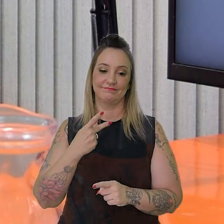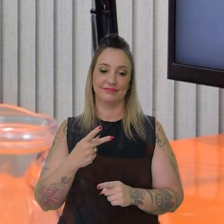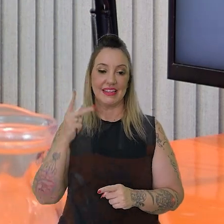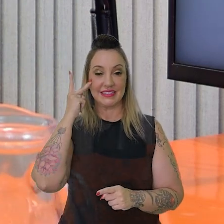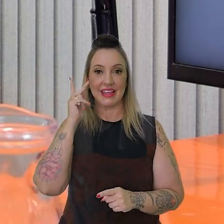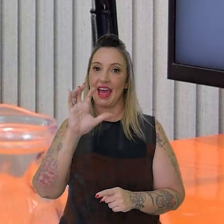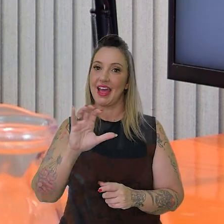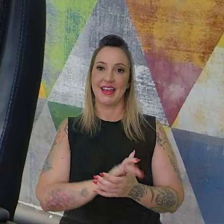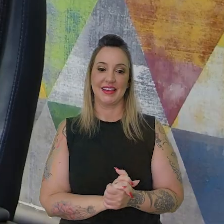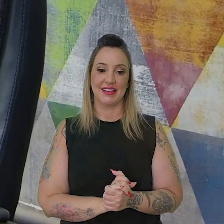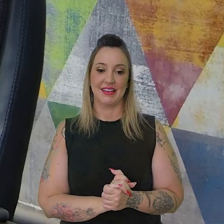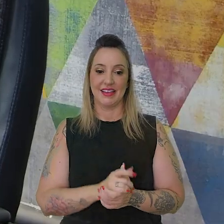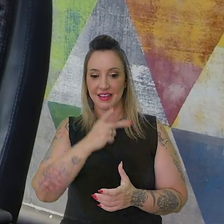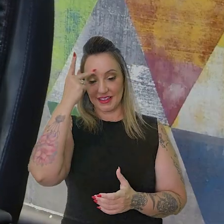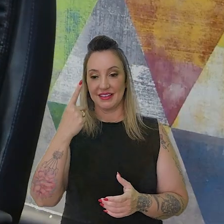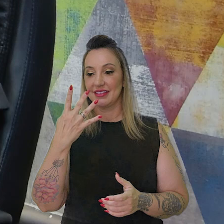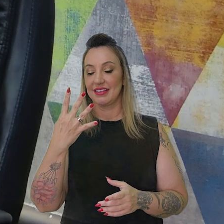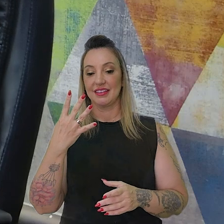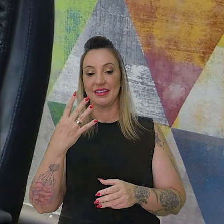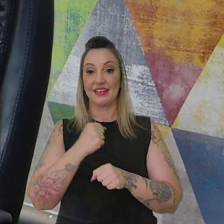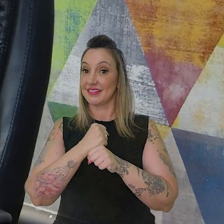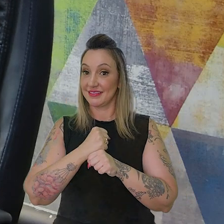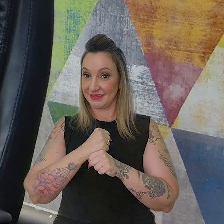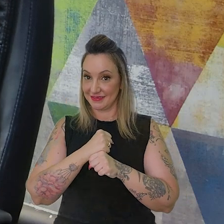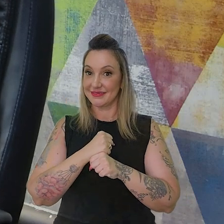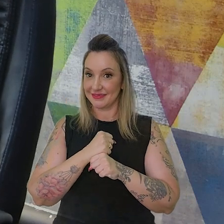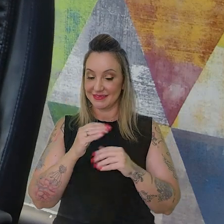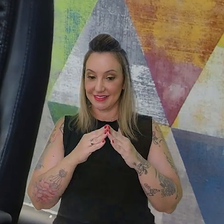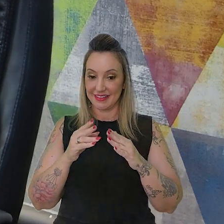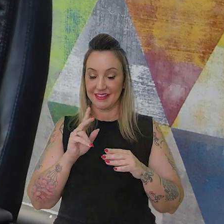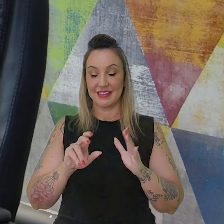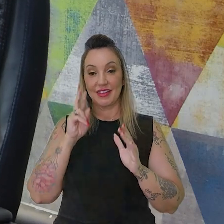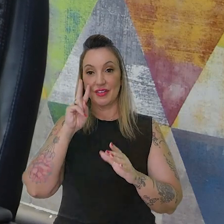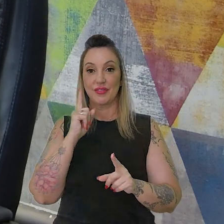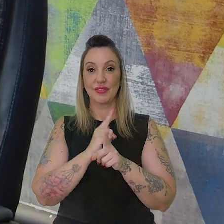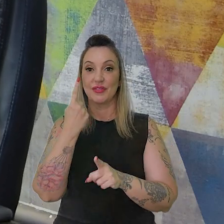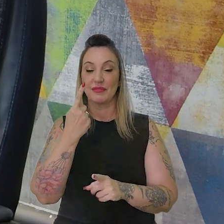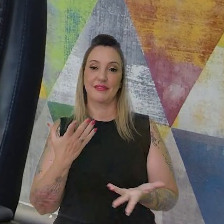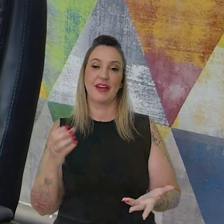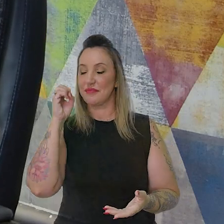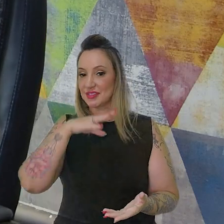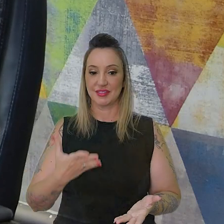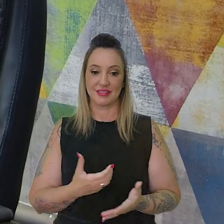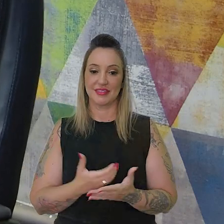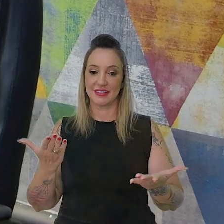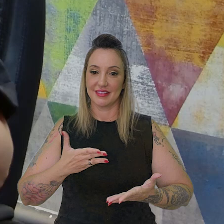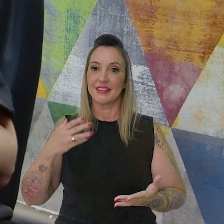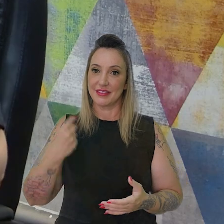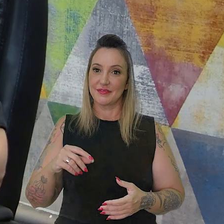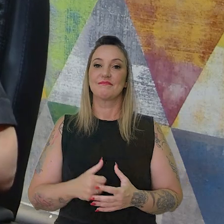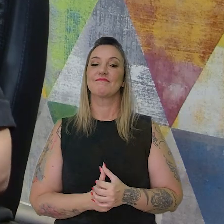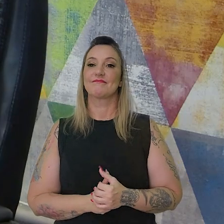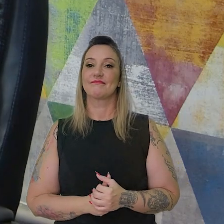é São Paulo é isso a pessoa morou 14 anos em São Paulo a gente se viu uma vez Gente que absurdo né Mas agora